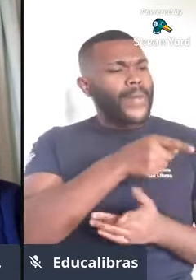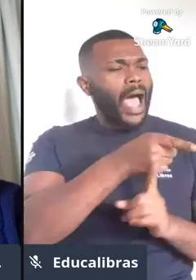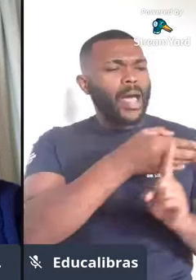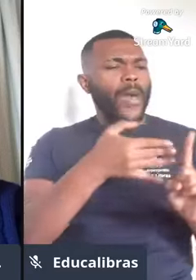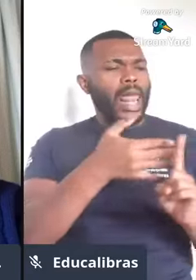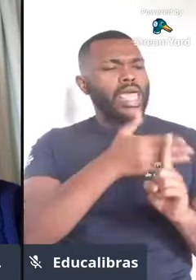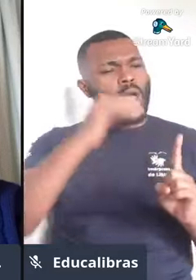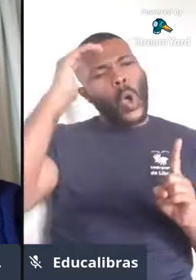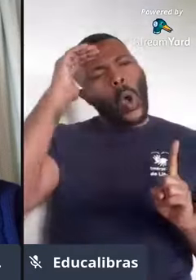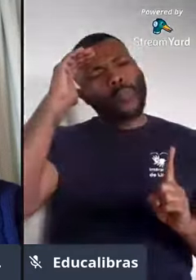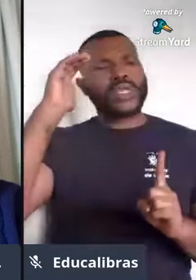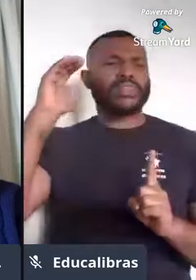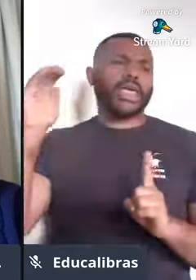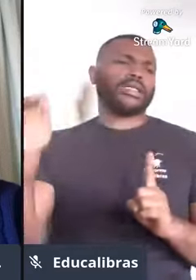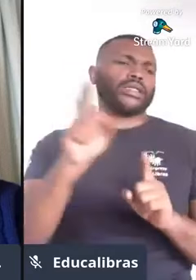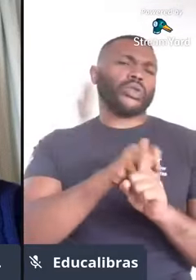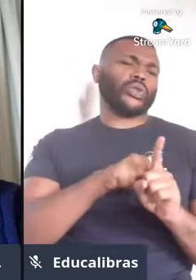essa obrigação social.